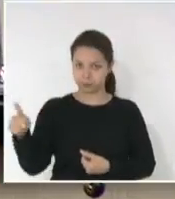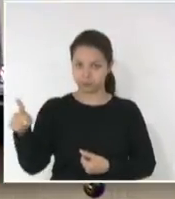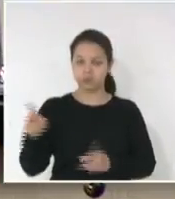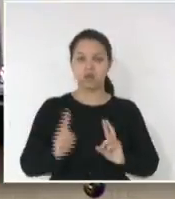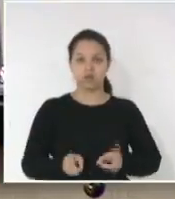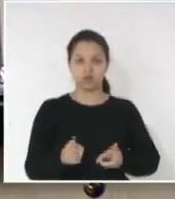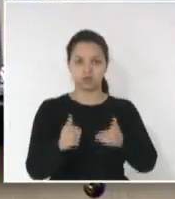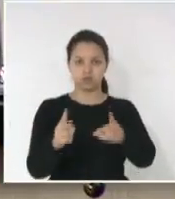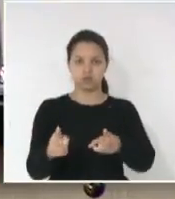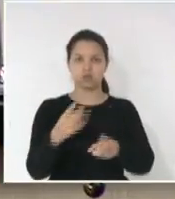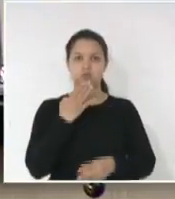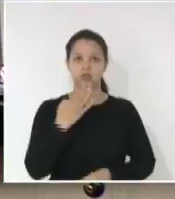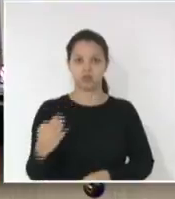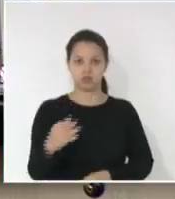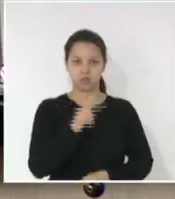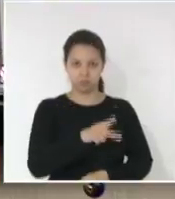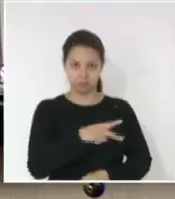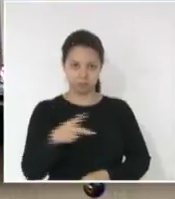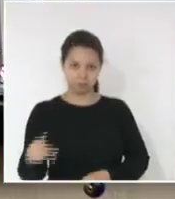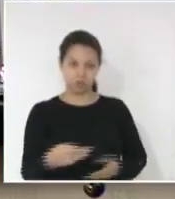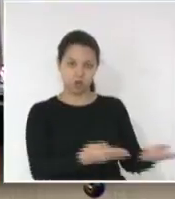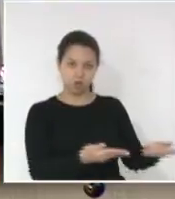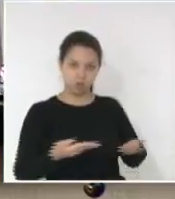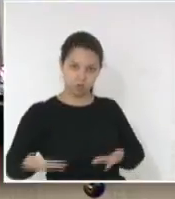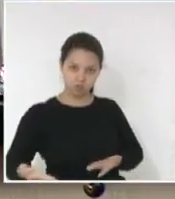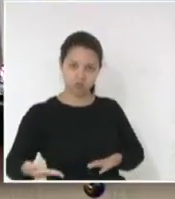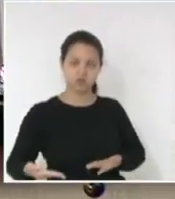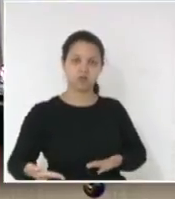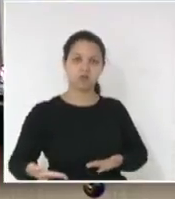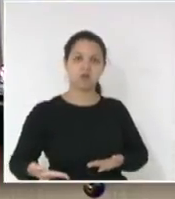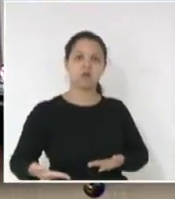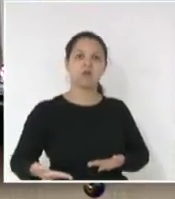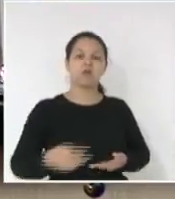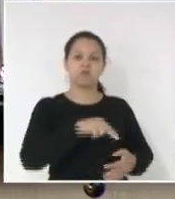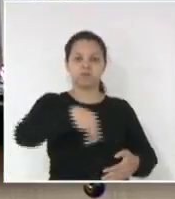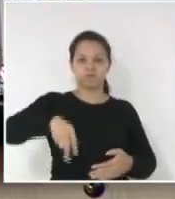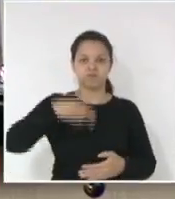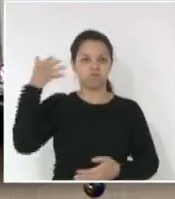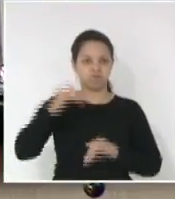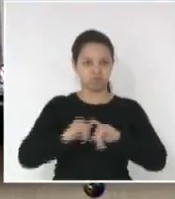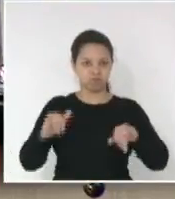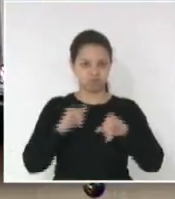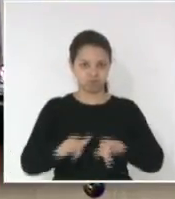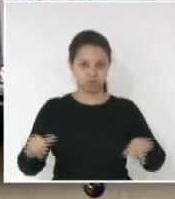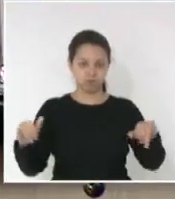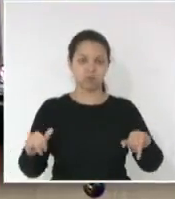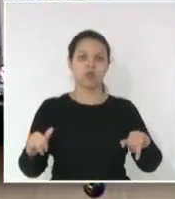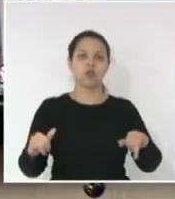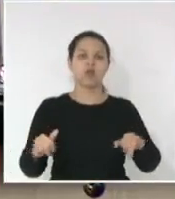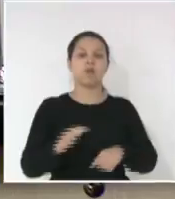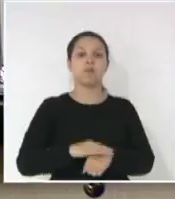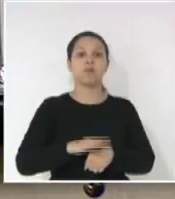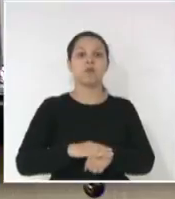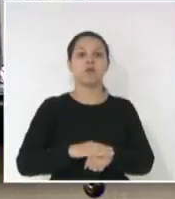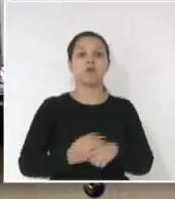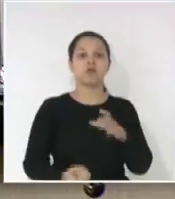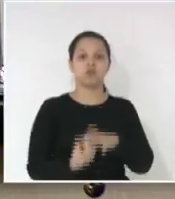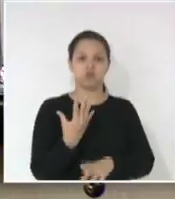o senhor deputado Padre Pedro Baldiceira convidou para tecer o pronunciamento à altura do projeto de lei